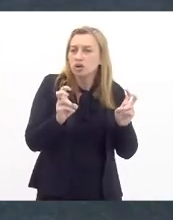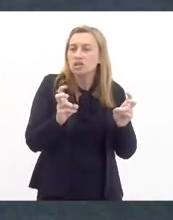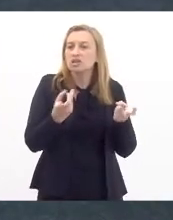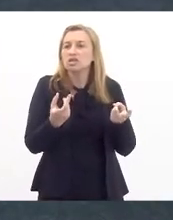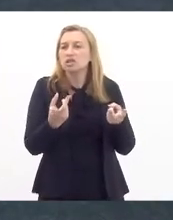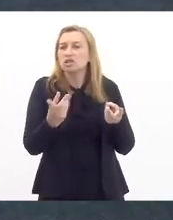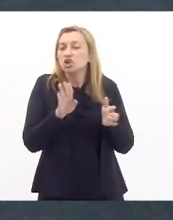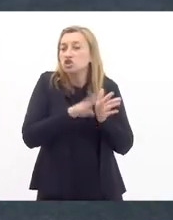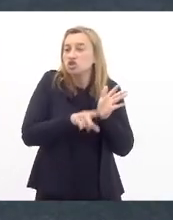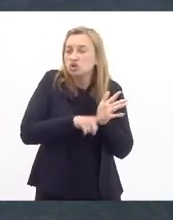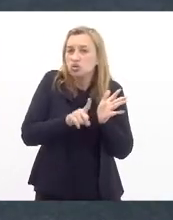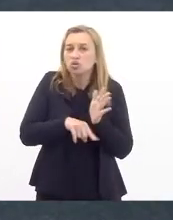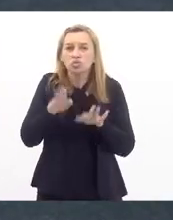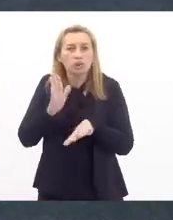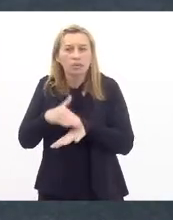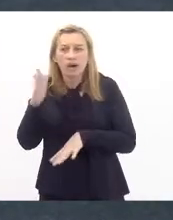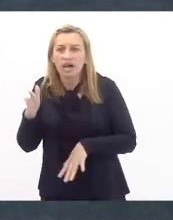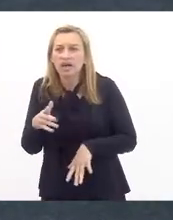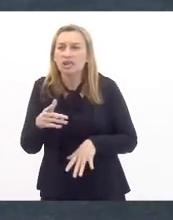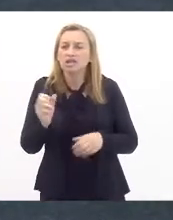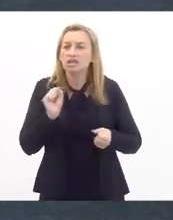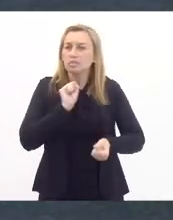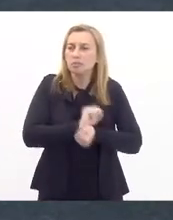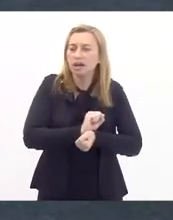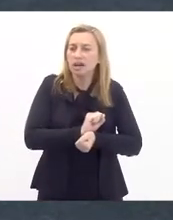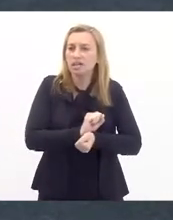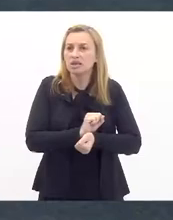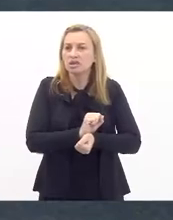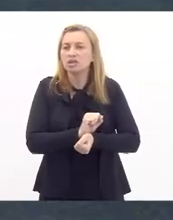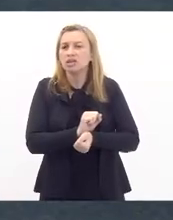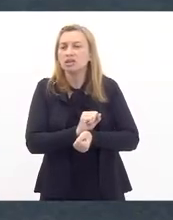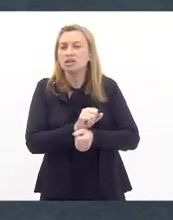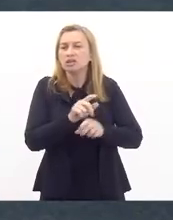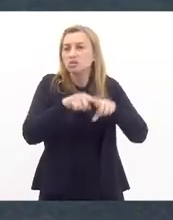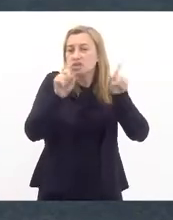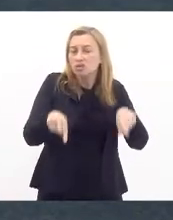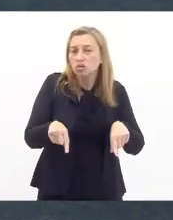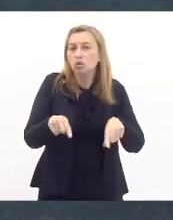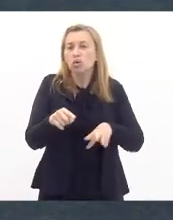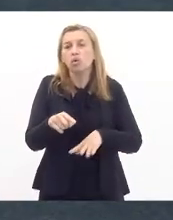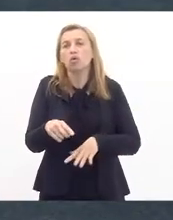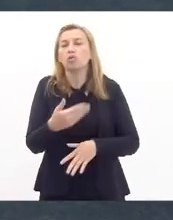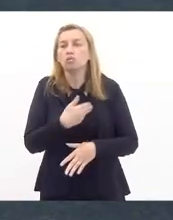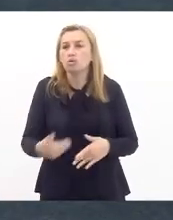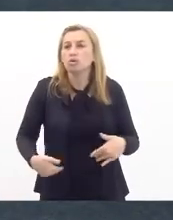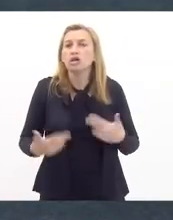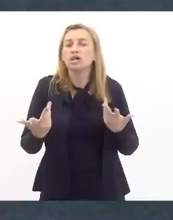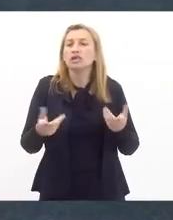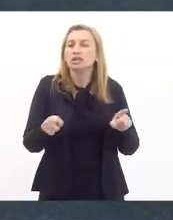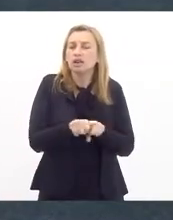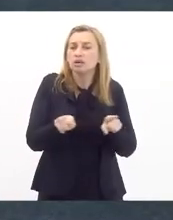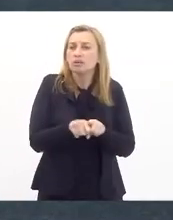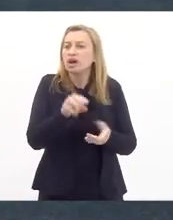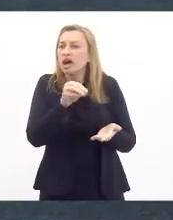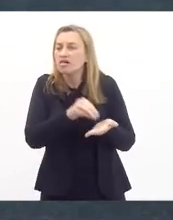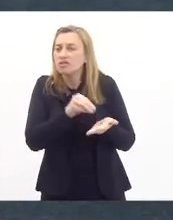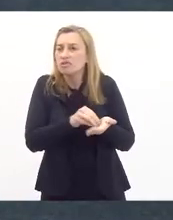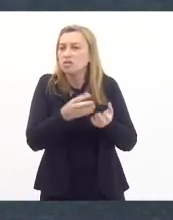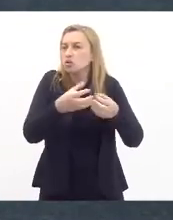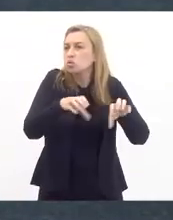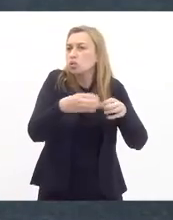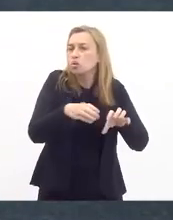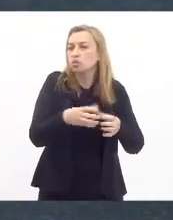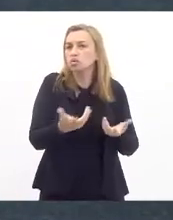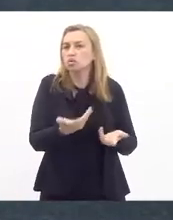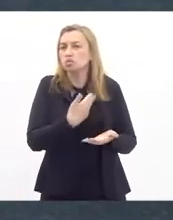descontos previdenciários maiores congelamento da progressão dos Servidores a também né a ausência de concursos